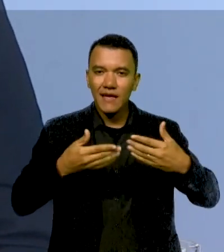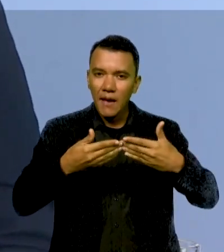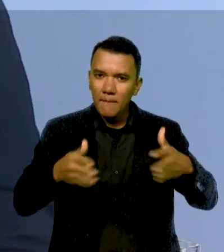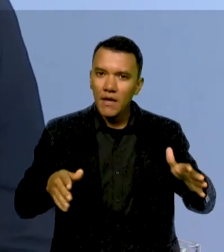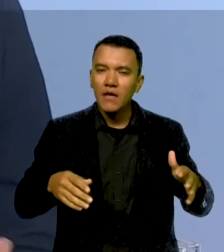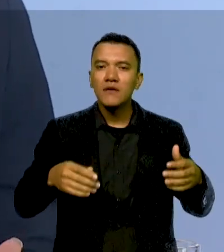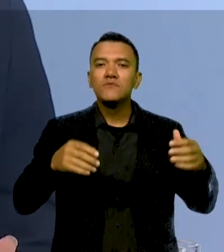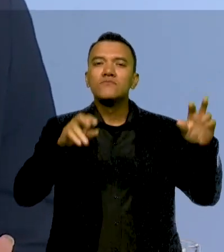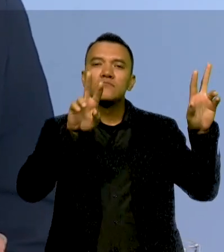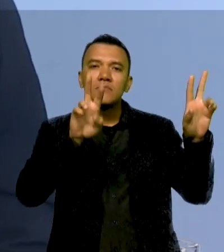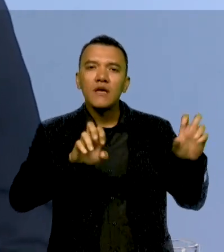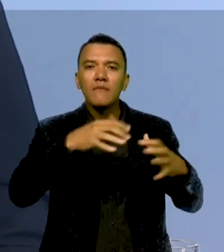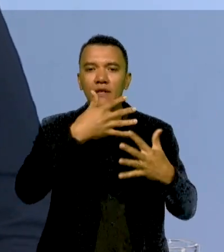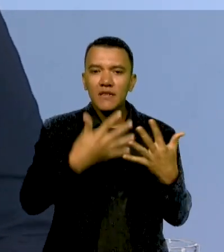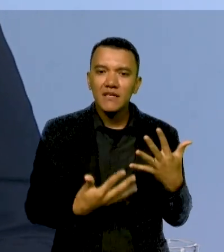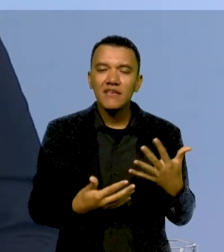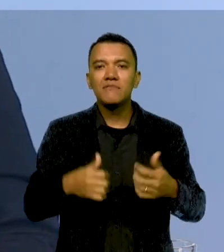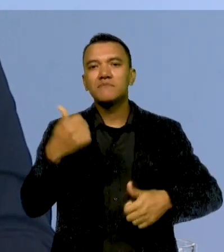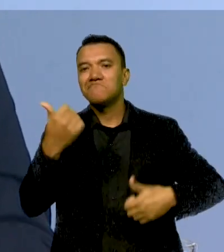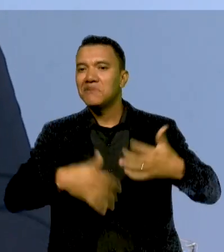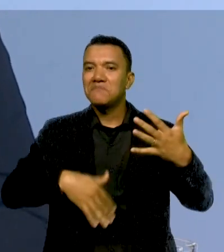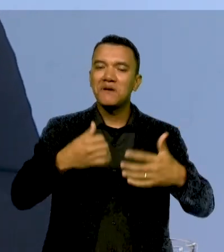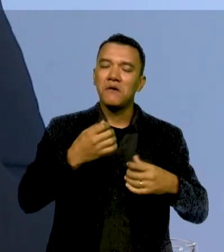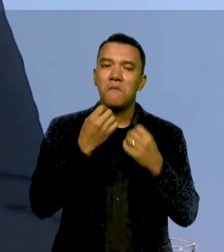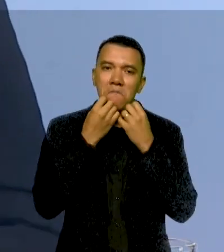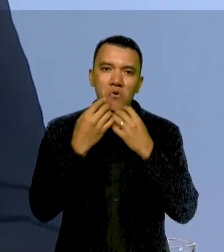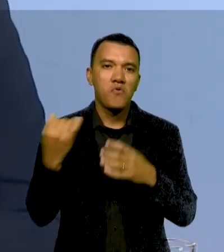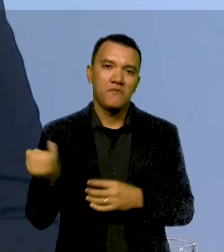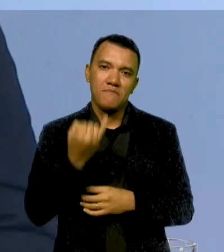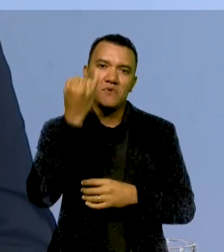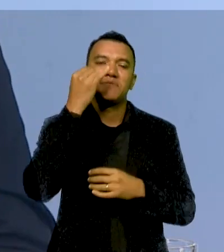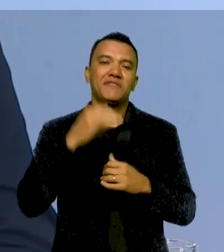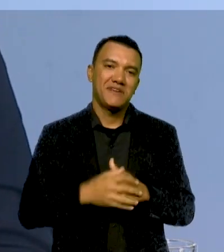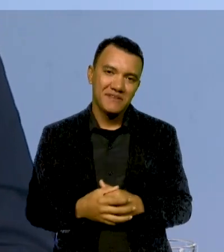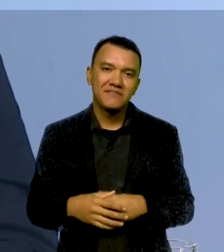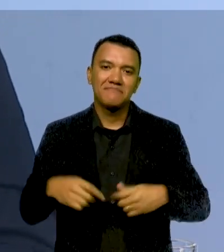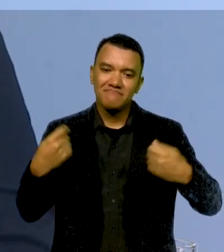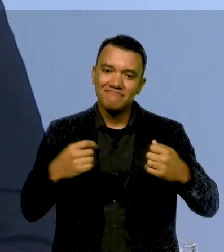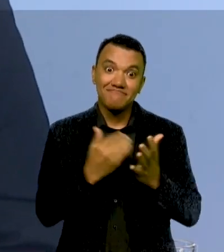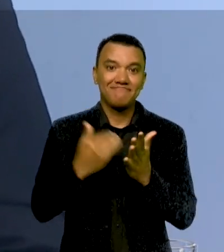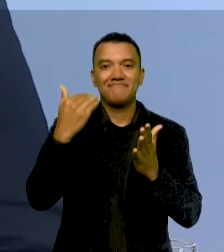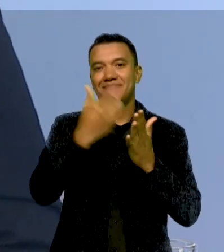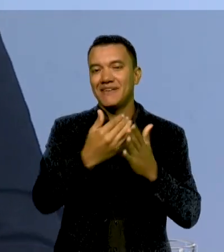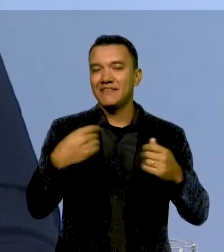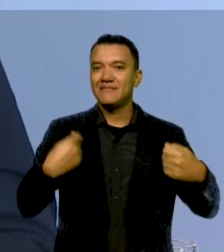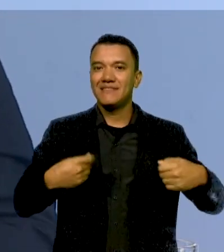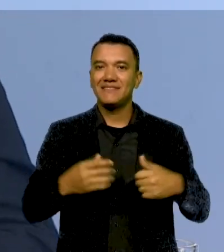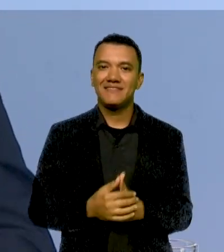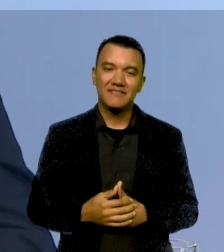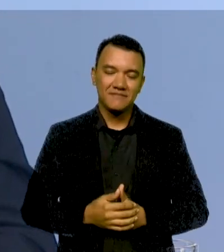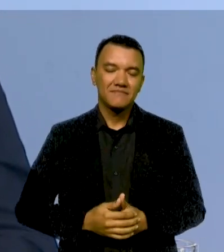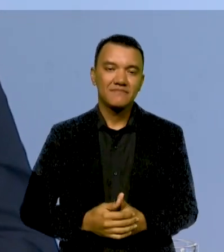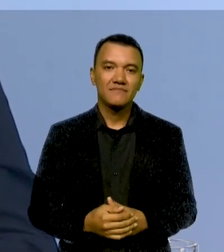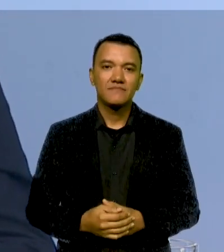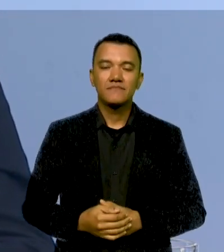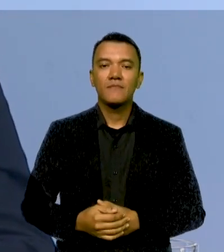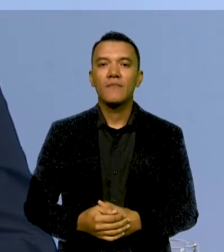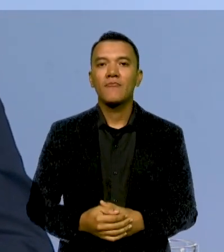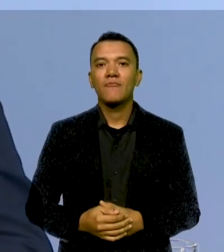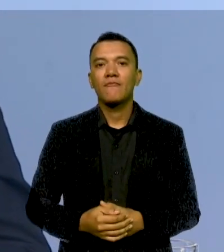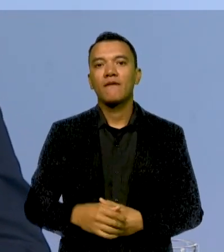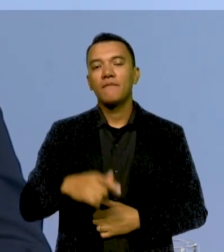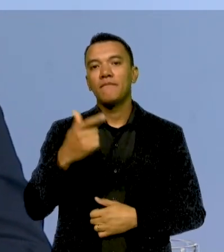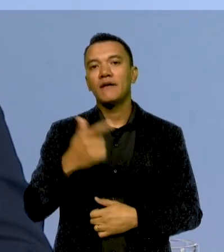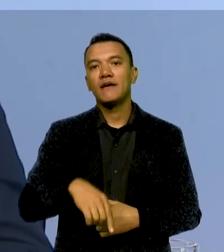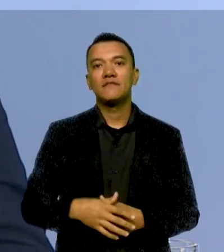tão abertamente é muito bom e fundamental. Sempre que possível a gente precisa falar mais. Nunca vai ser o suficiente. E eu